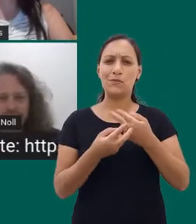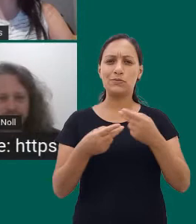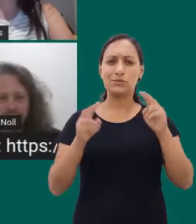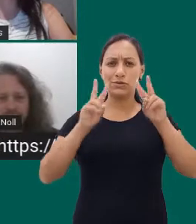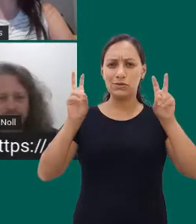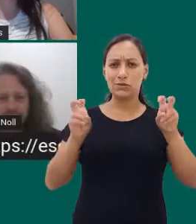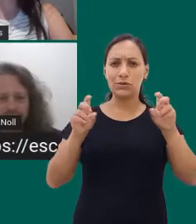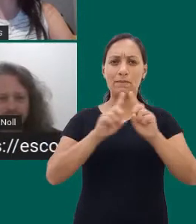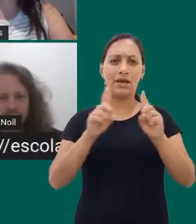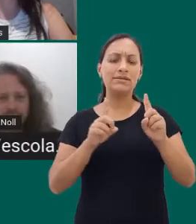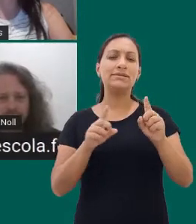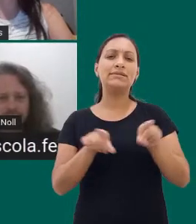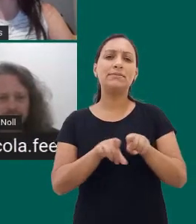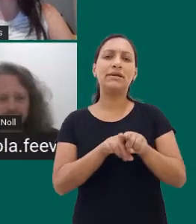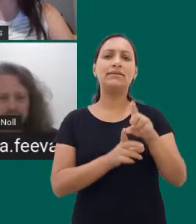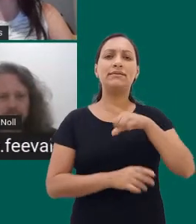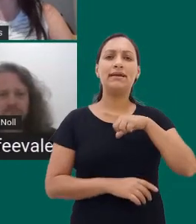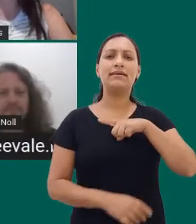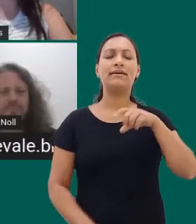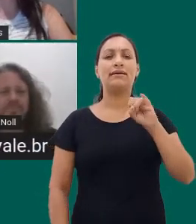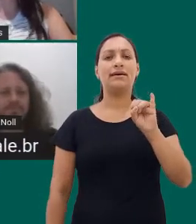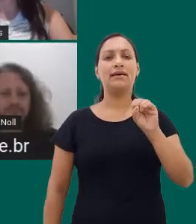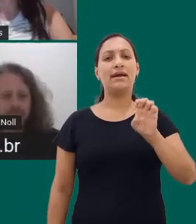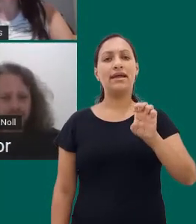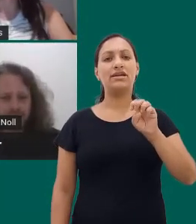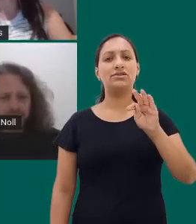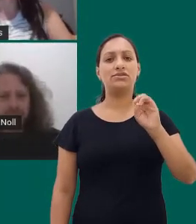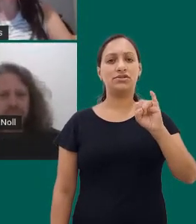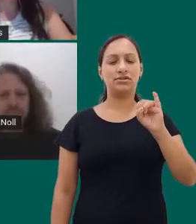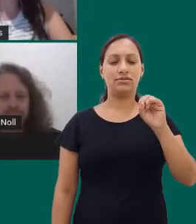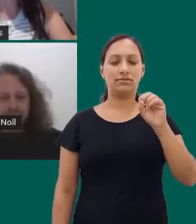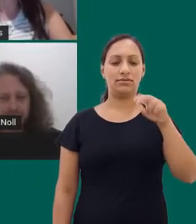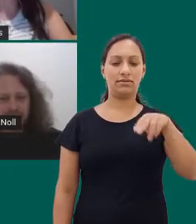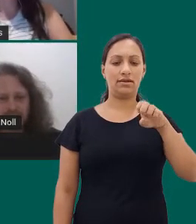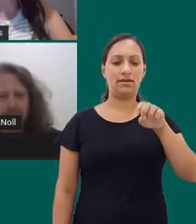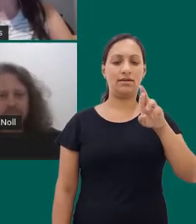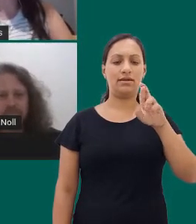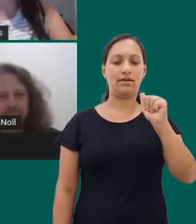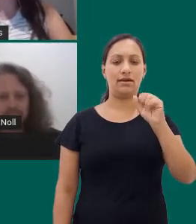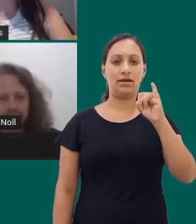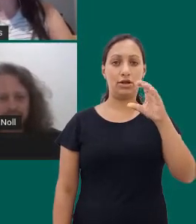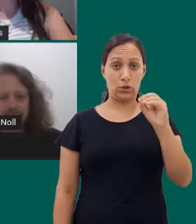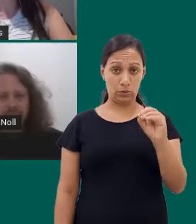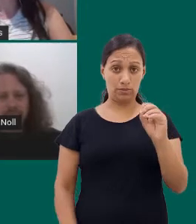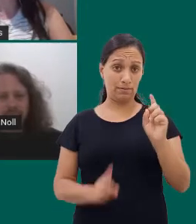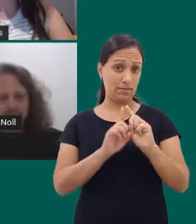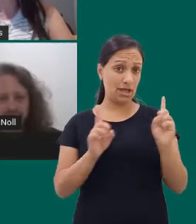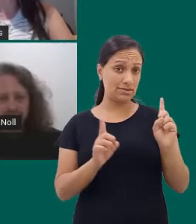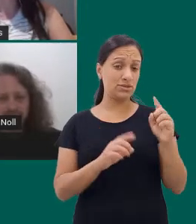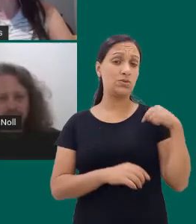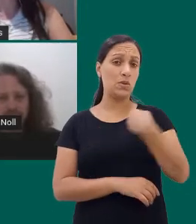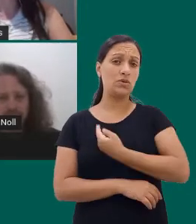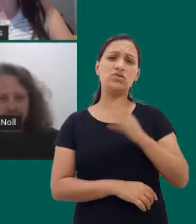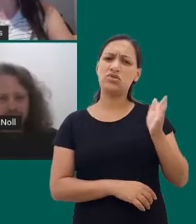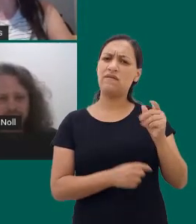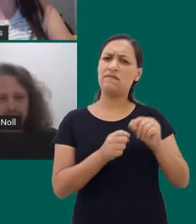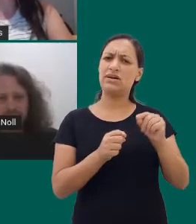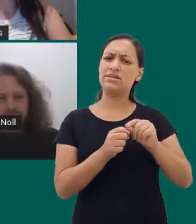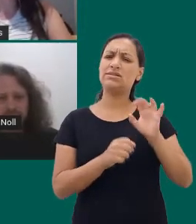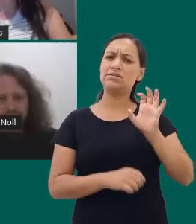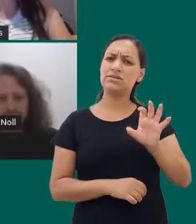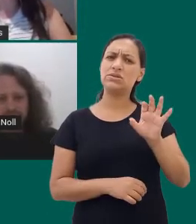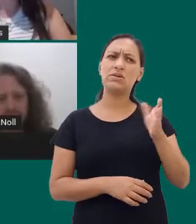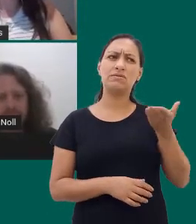falar muito dos itinerários, né? Porque nacionalmente começou a obrigatoriedade, mas a gente já faz isso há tempo, né? Como é que funcionam